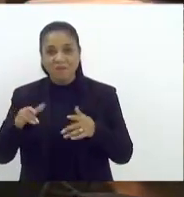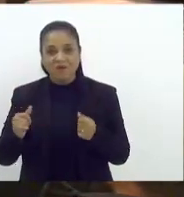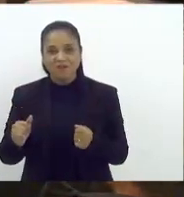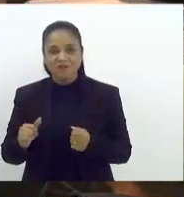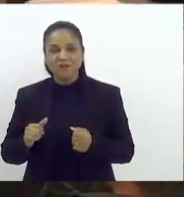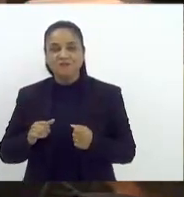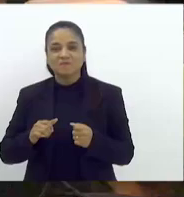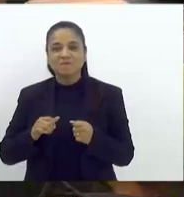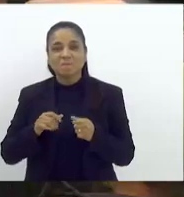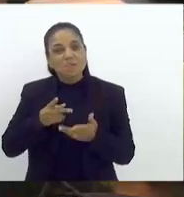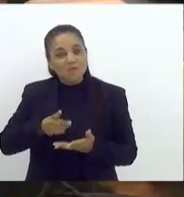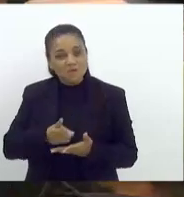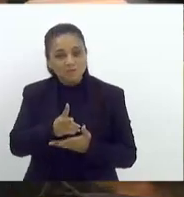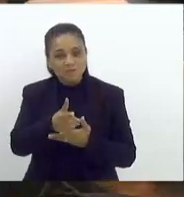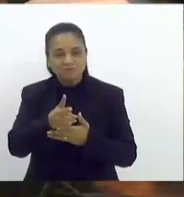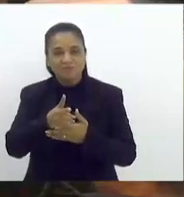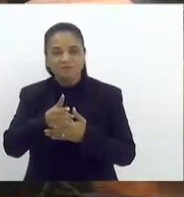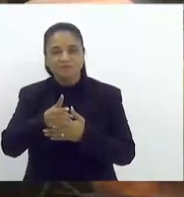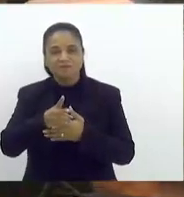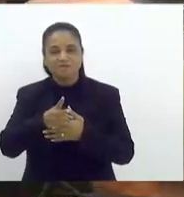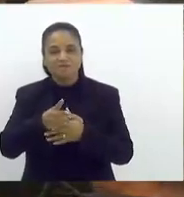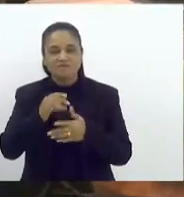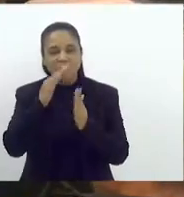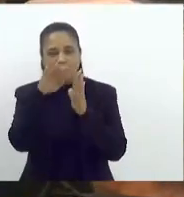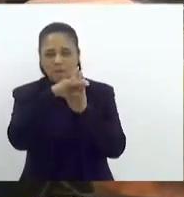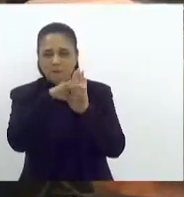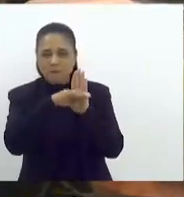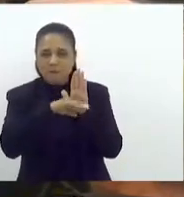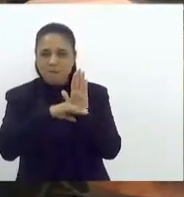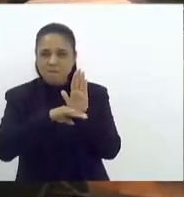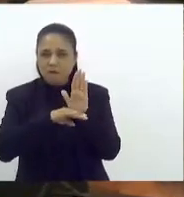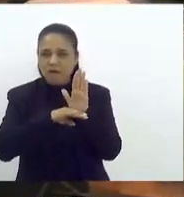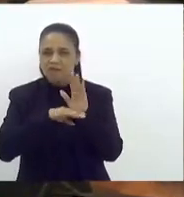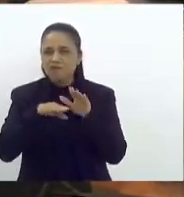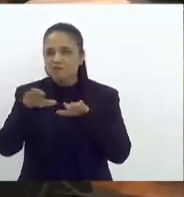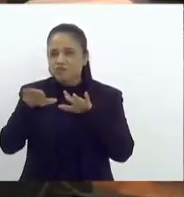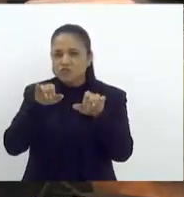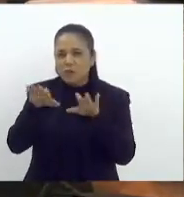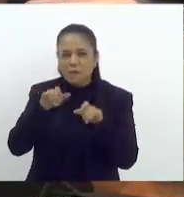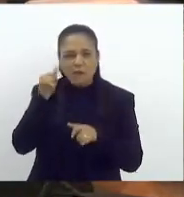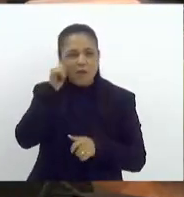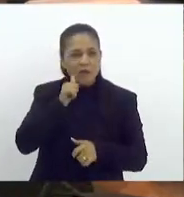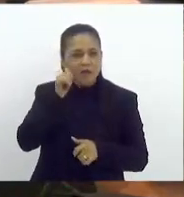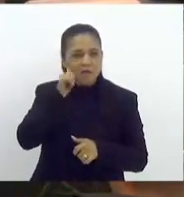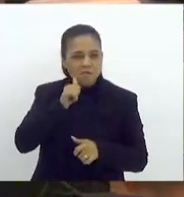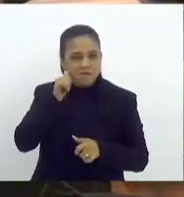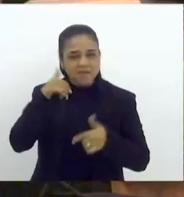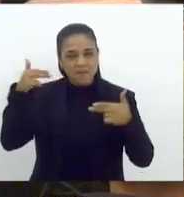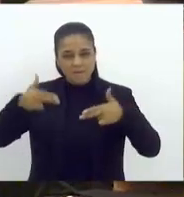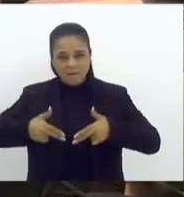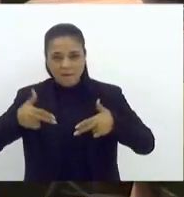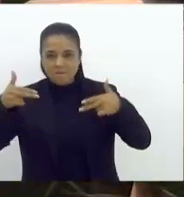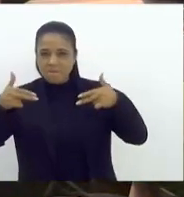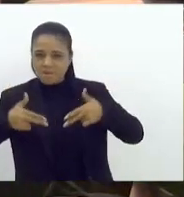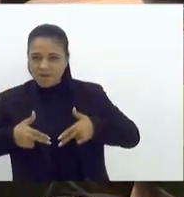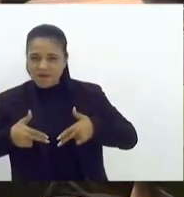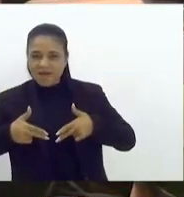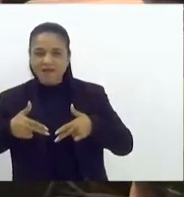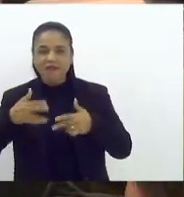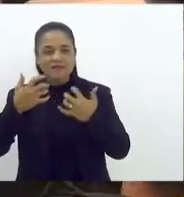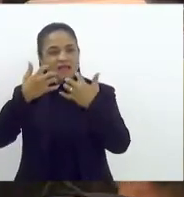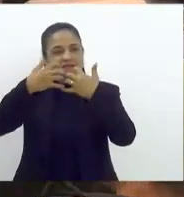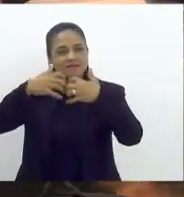para dar continuidade aqui no nosso cronograma eu queria chamar umas minas muito brava tá ligado que vieram lá da terra também